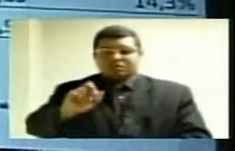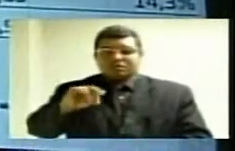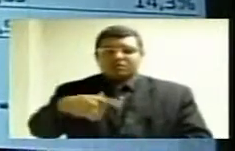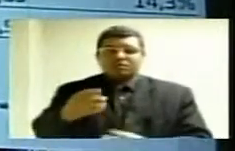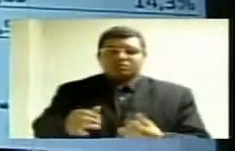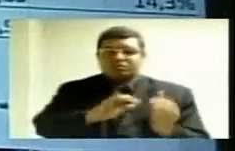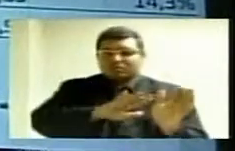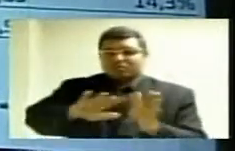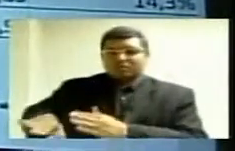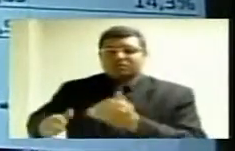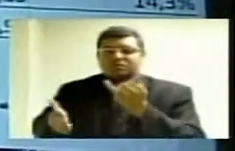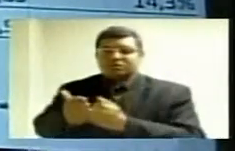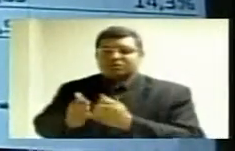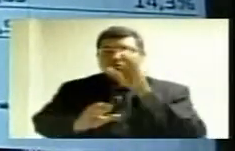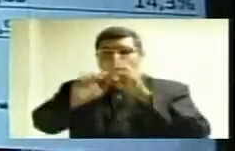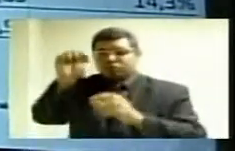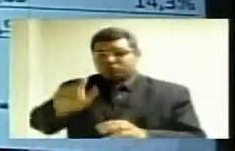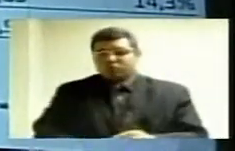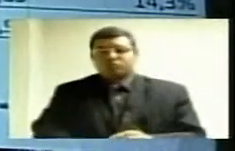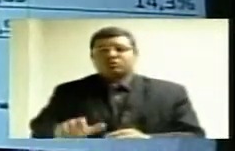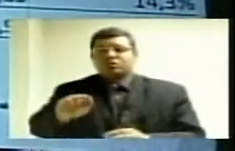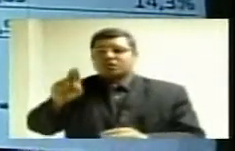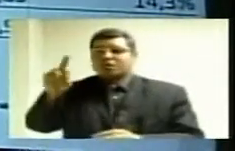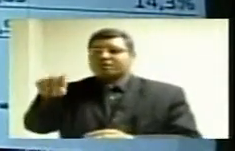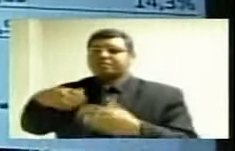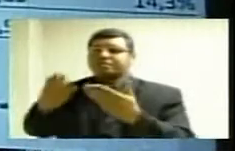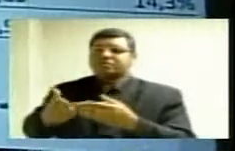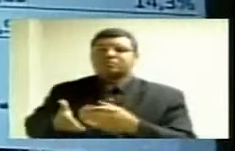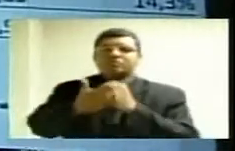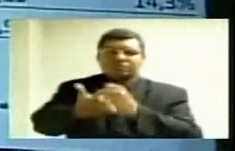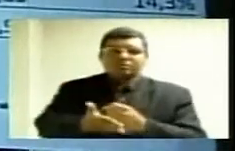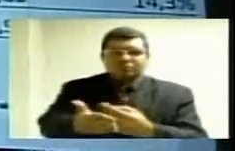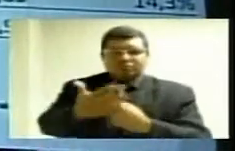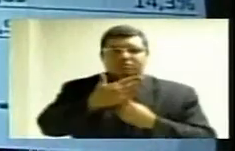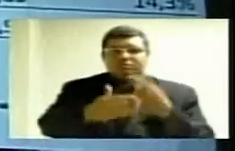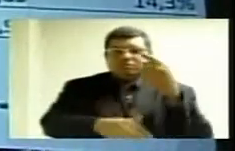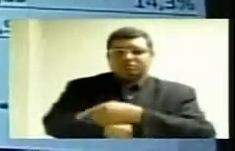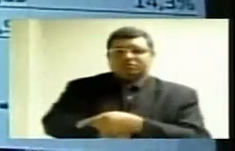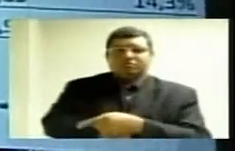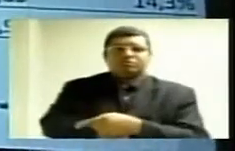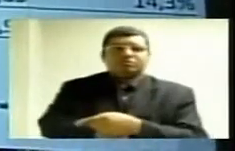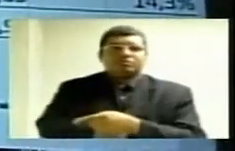A renúncia fiscal da região sudeste, que ele atua em defesa dela,